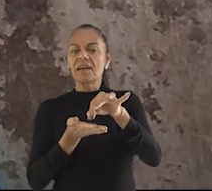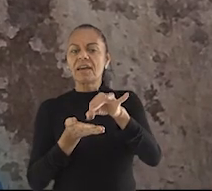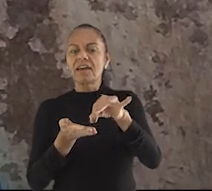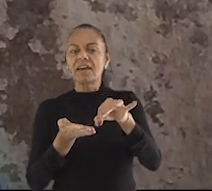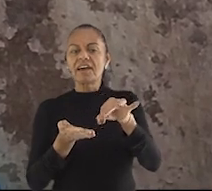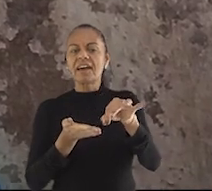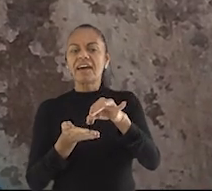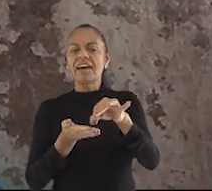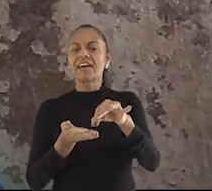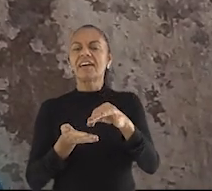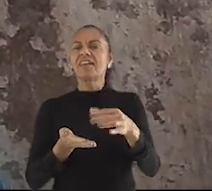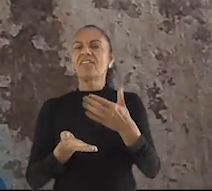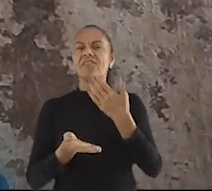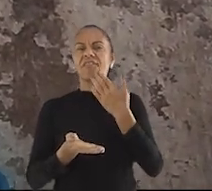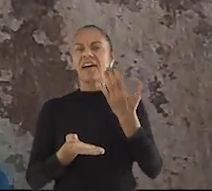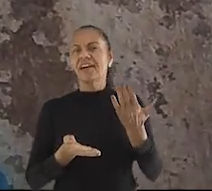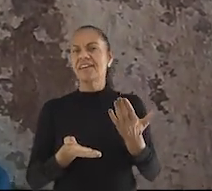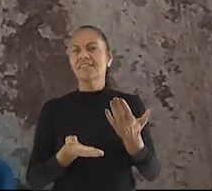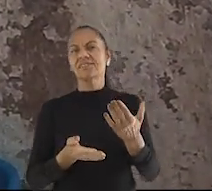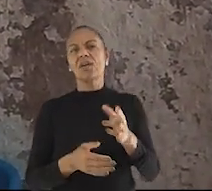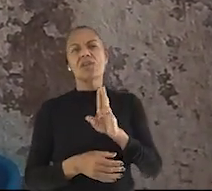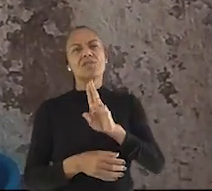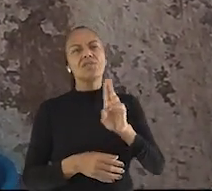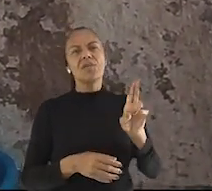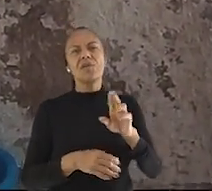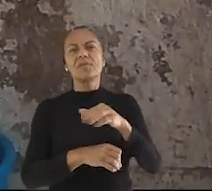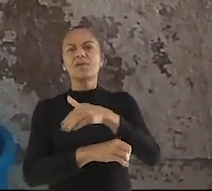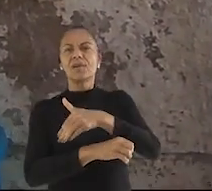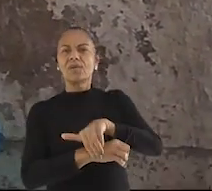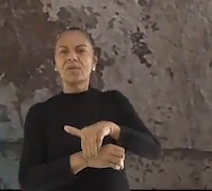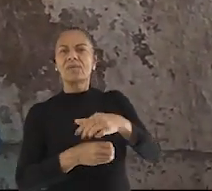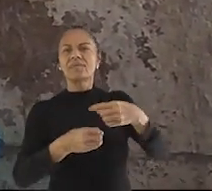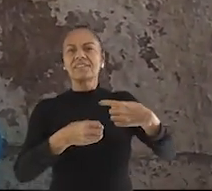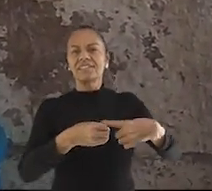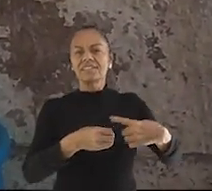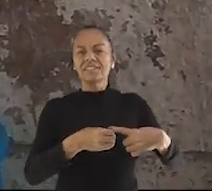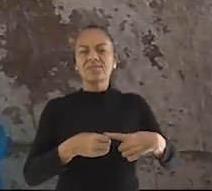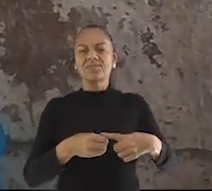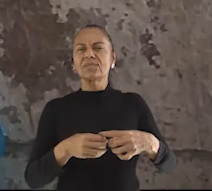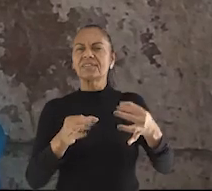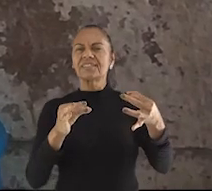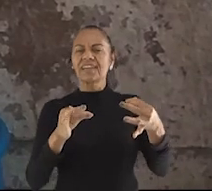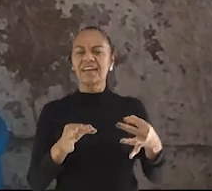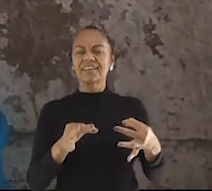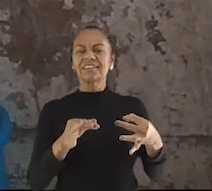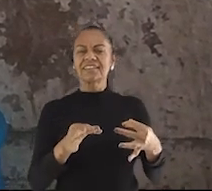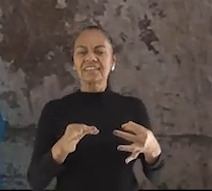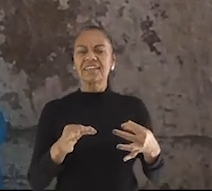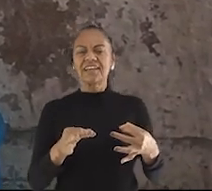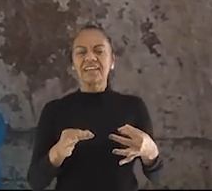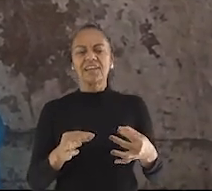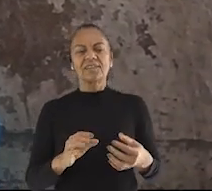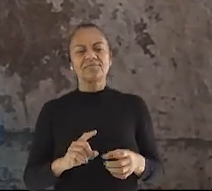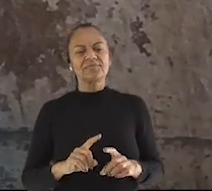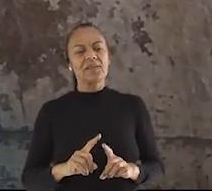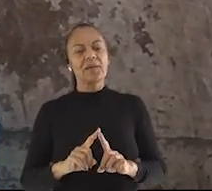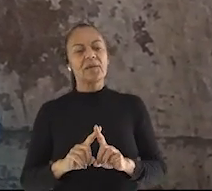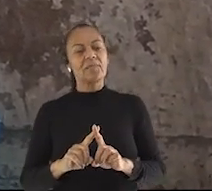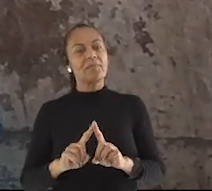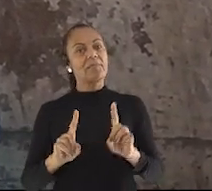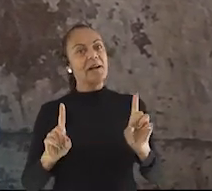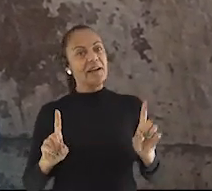procura. Você pega o celular, opa, rua tal, bairro tal, município tal. Aqui, te leva